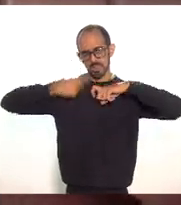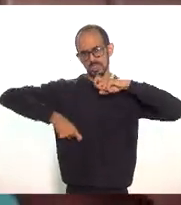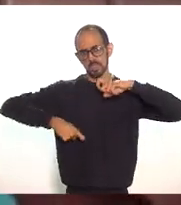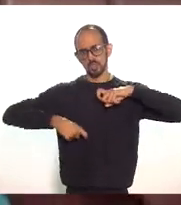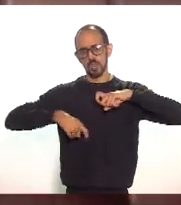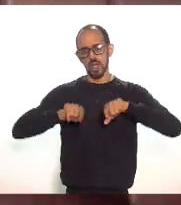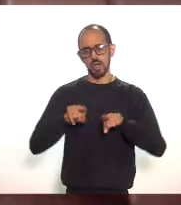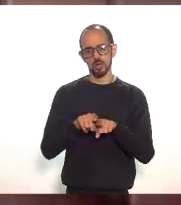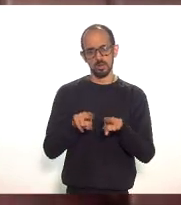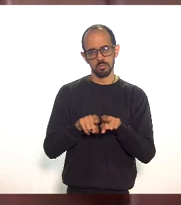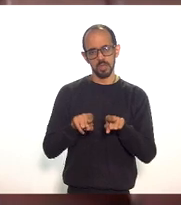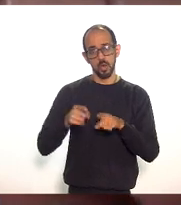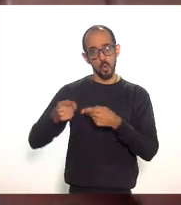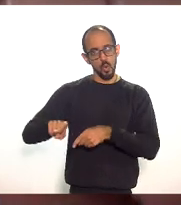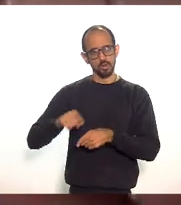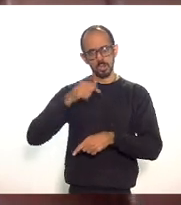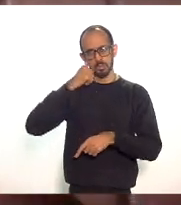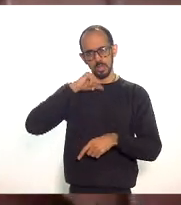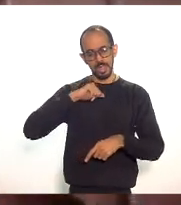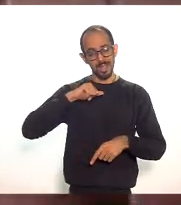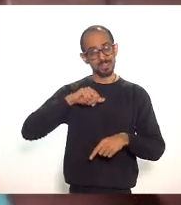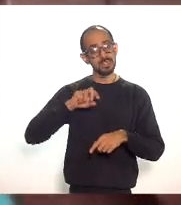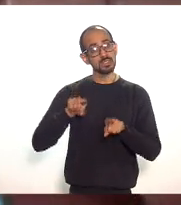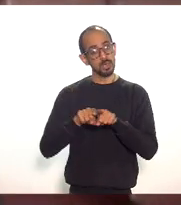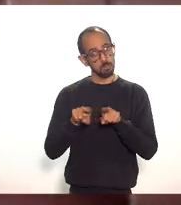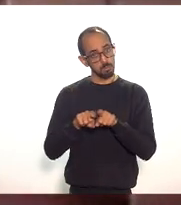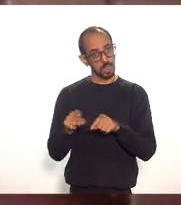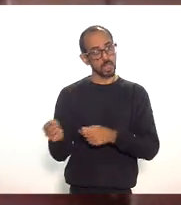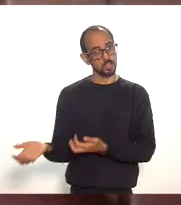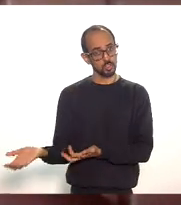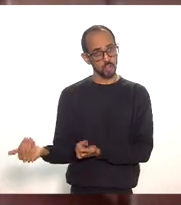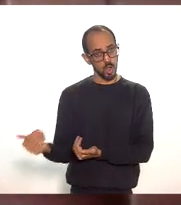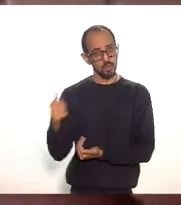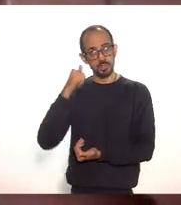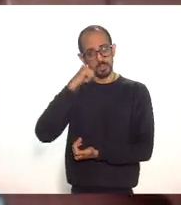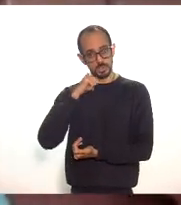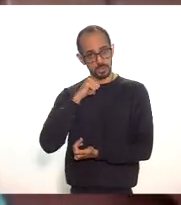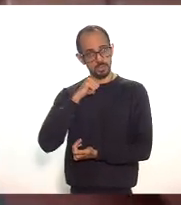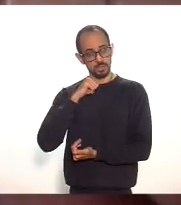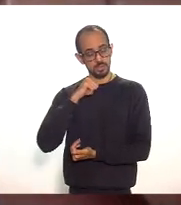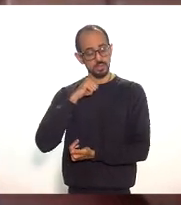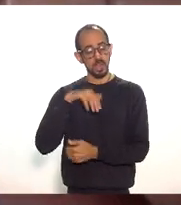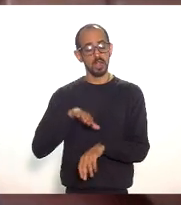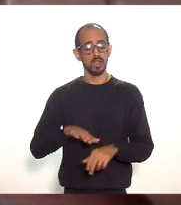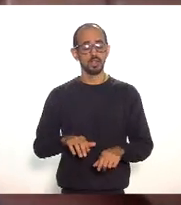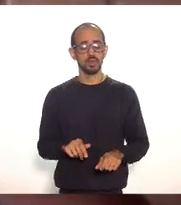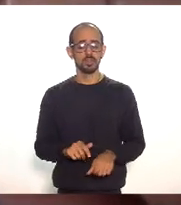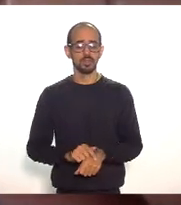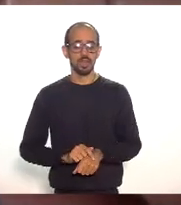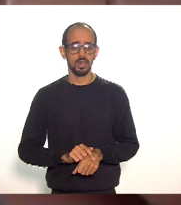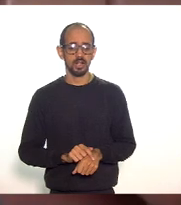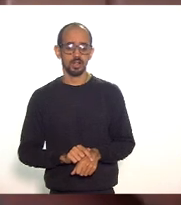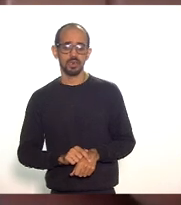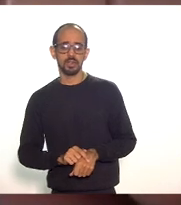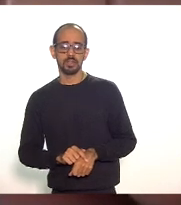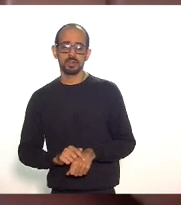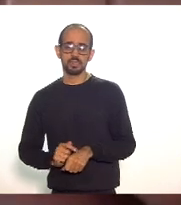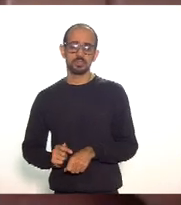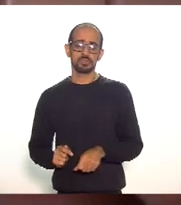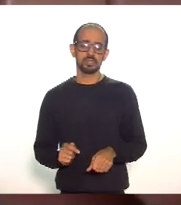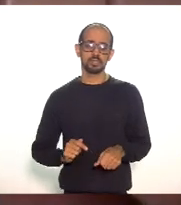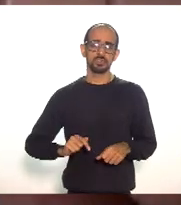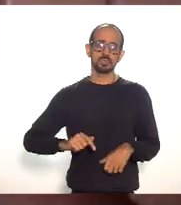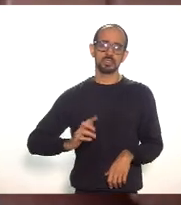e meninas, diga-se de passagem, e o extermínio dos povos originários, um fetiche, eu diria, da elite,